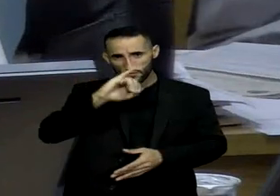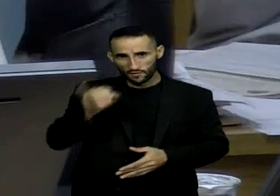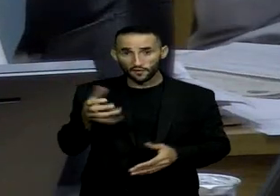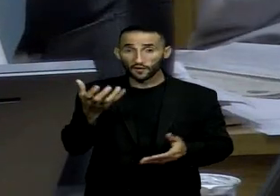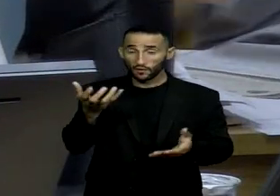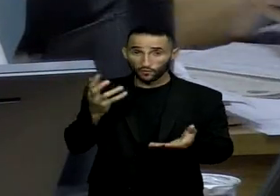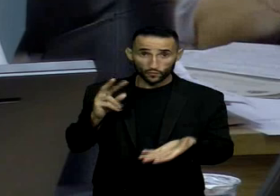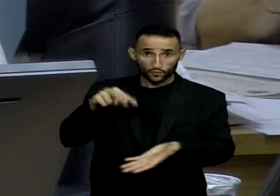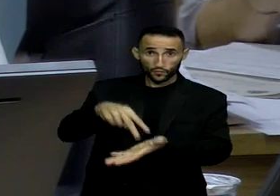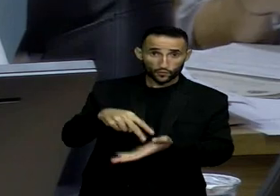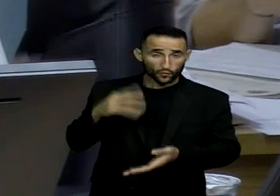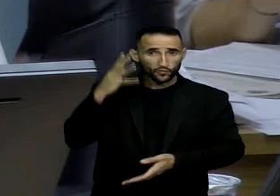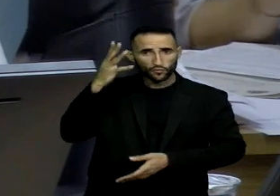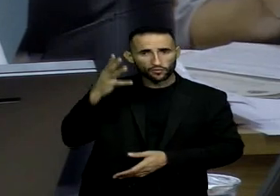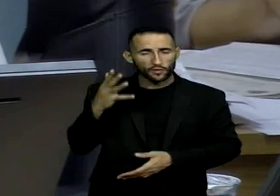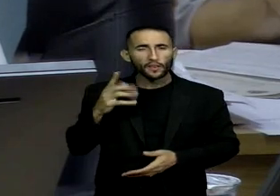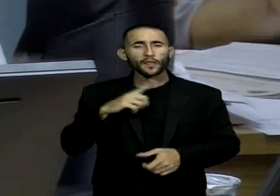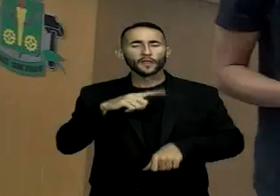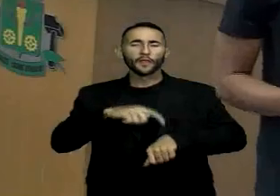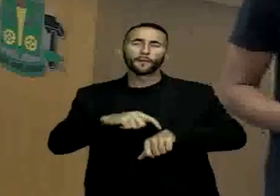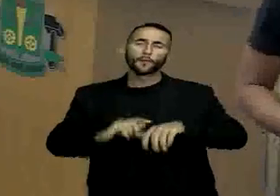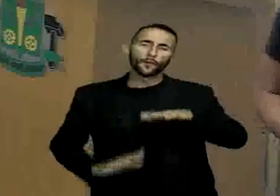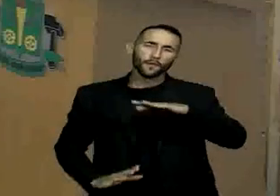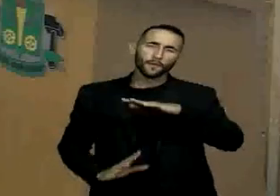Vossa Excelência dispõe de 5 minutos.